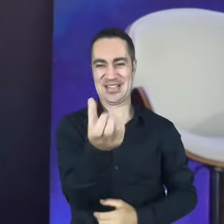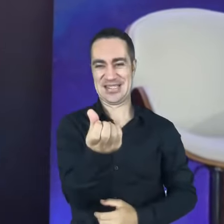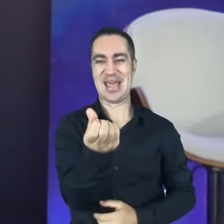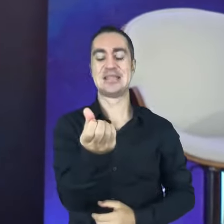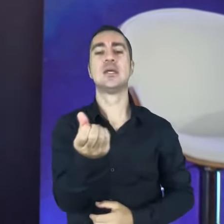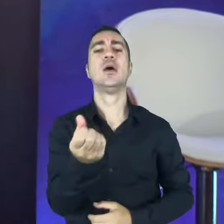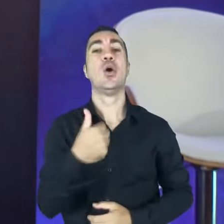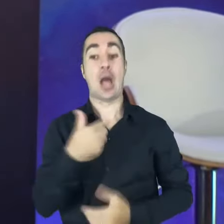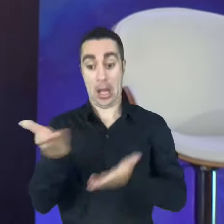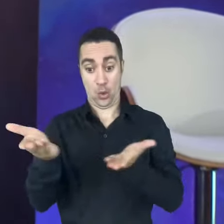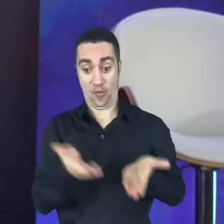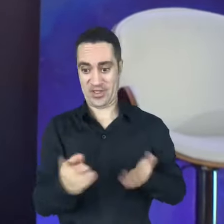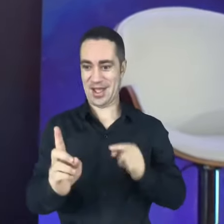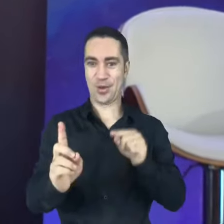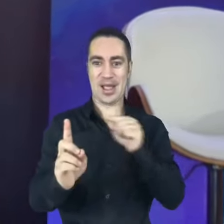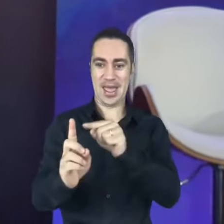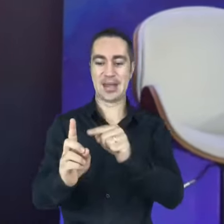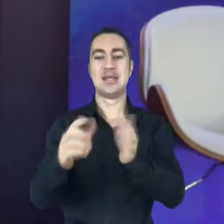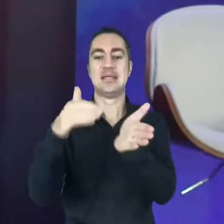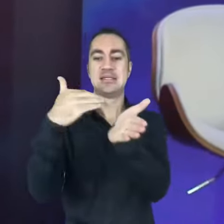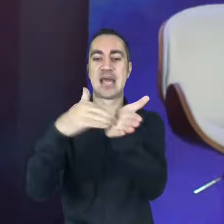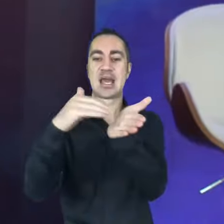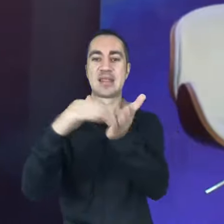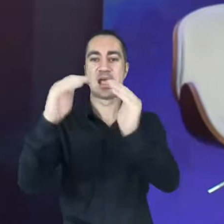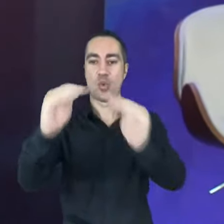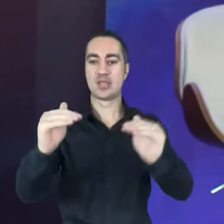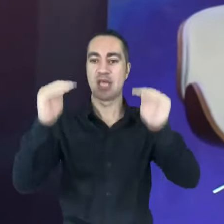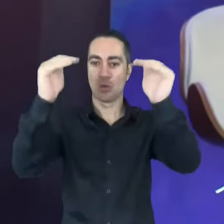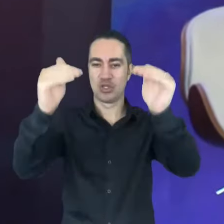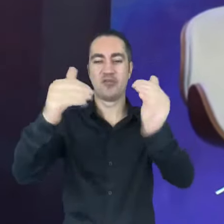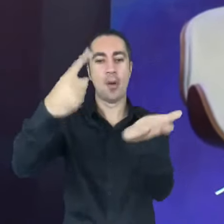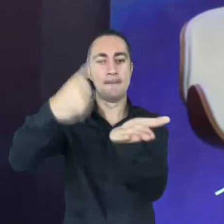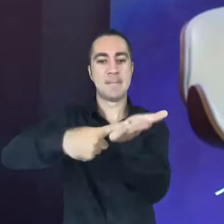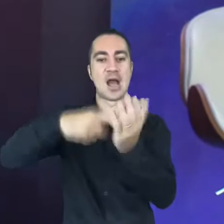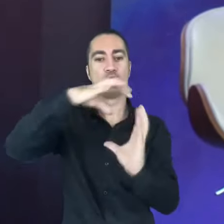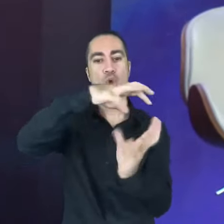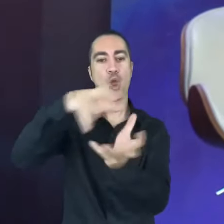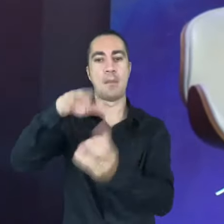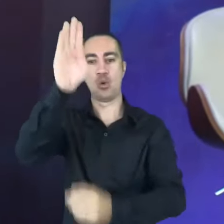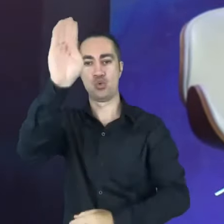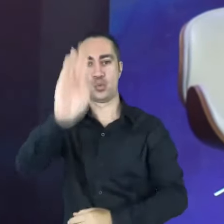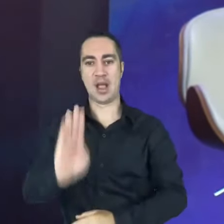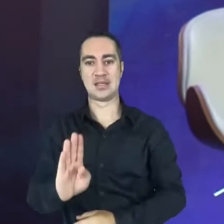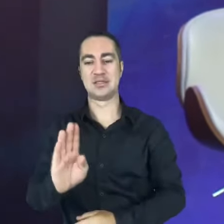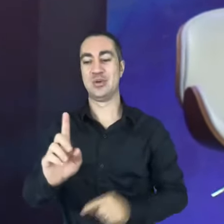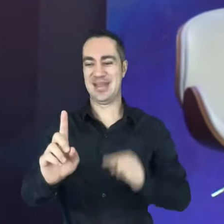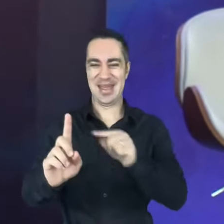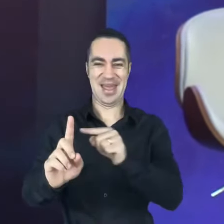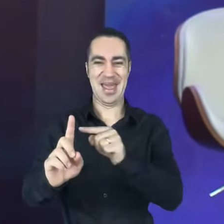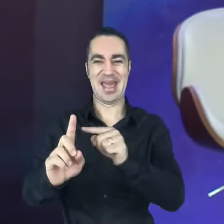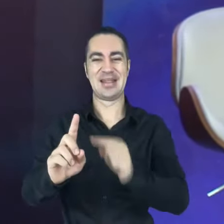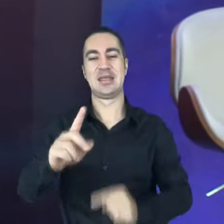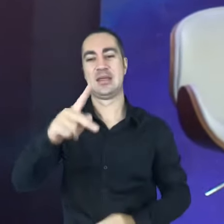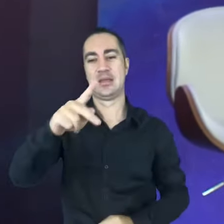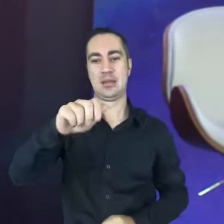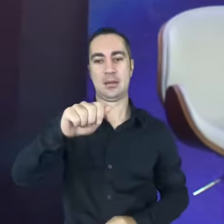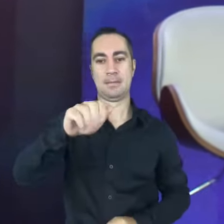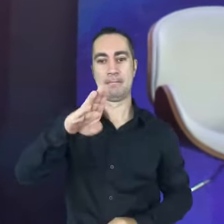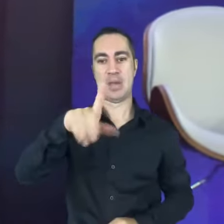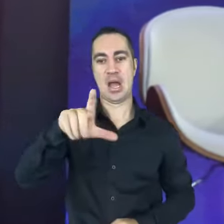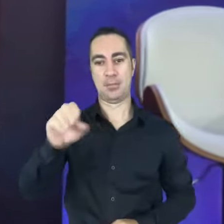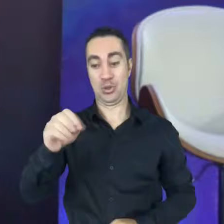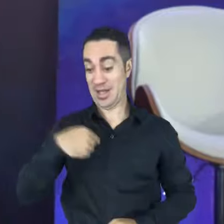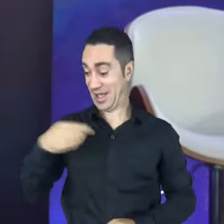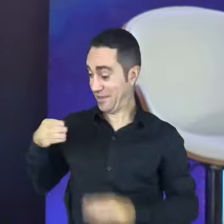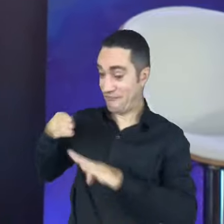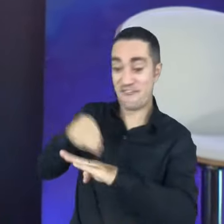agora o secretário executivo do Pacto Global aqui do Brasil, Carlo Pereira. Ele não pôde estar aqui conosco presencialmente, mas